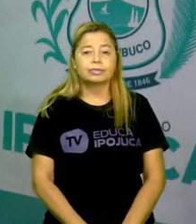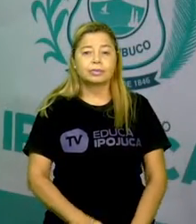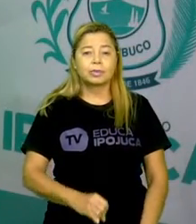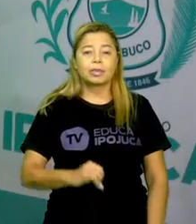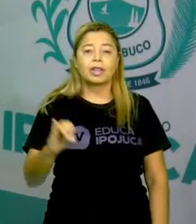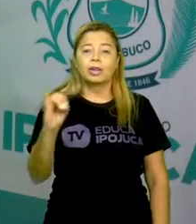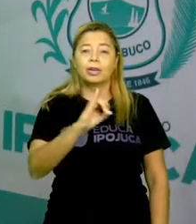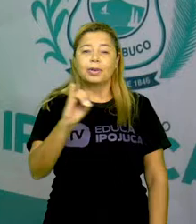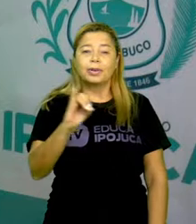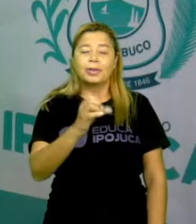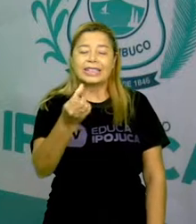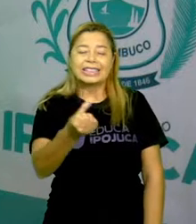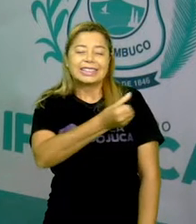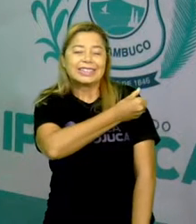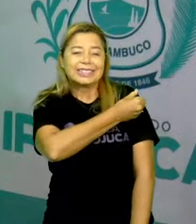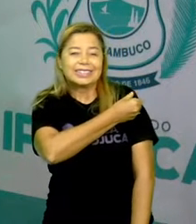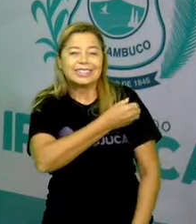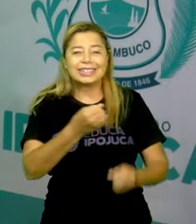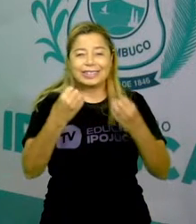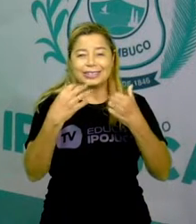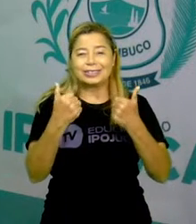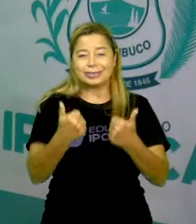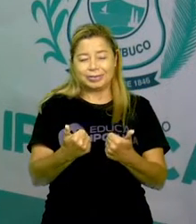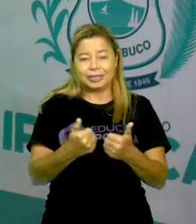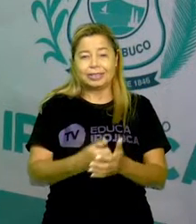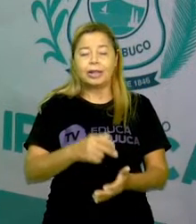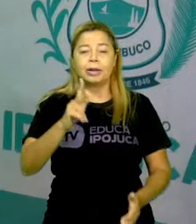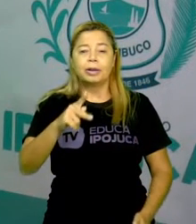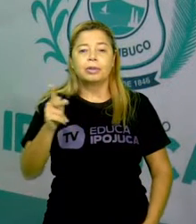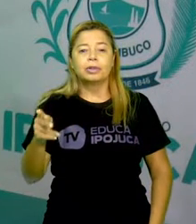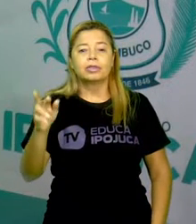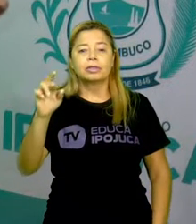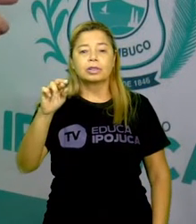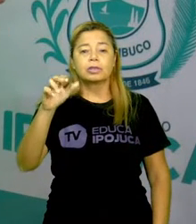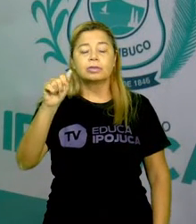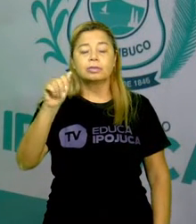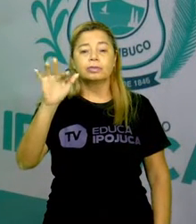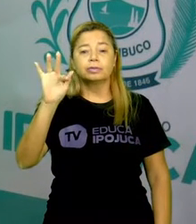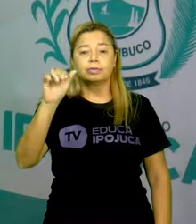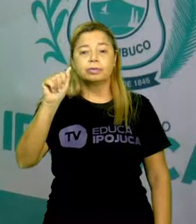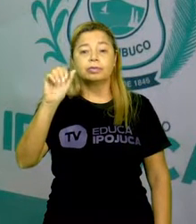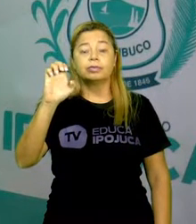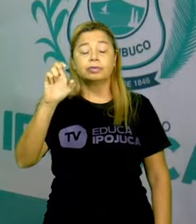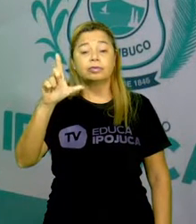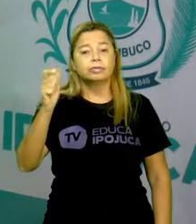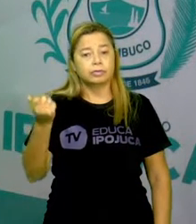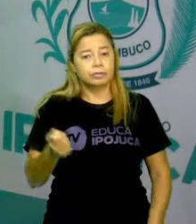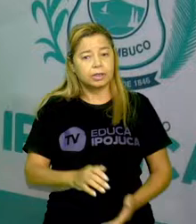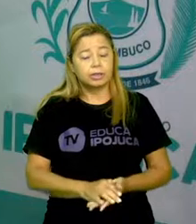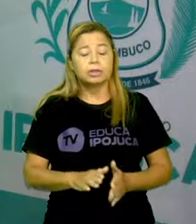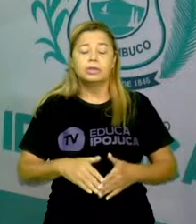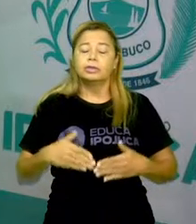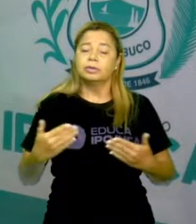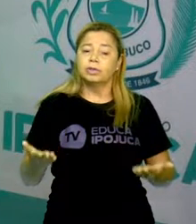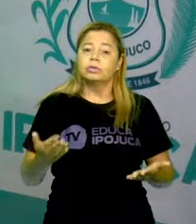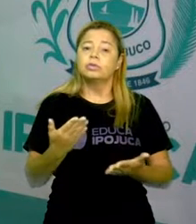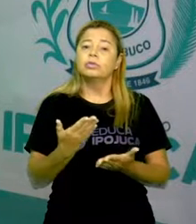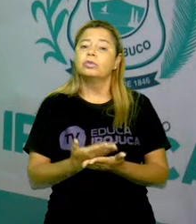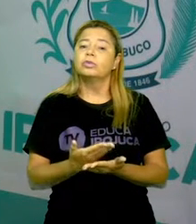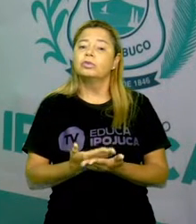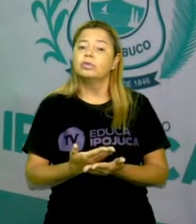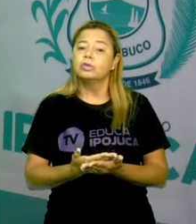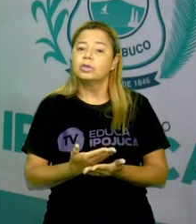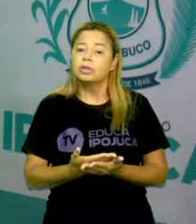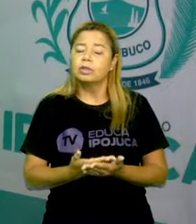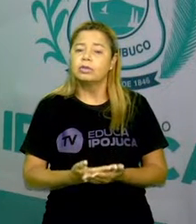Olá, sexto ano, tudo bem? Pois é, sou o professor Rafael e estou voltando aqui com vocês para a